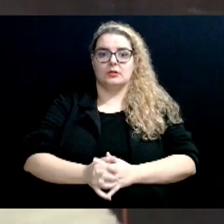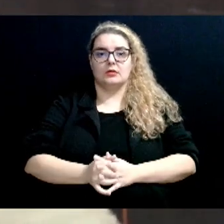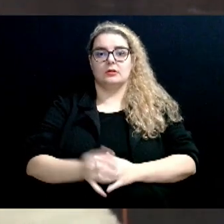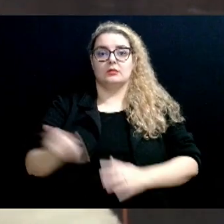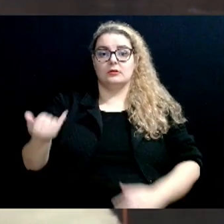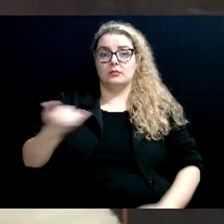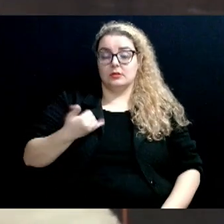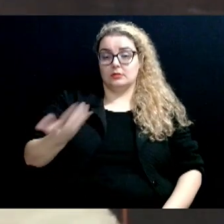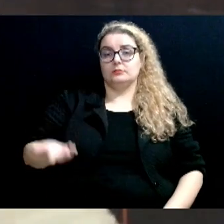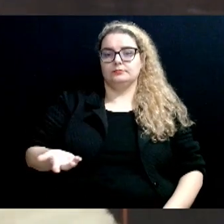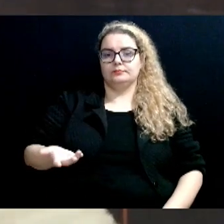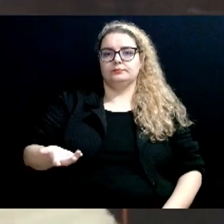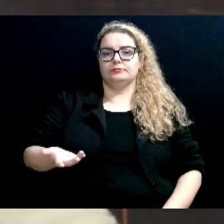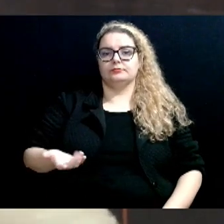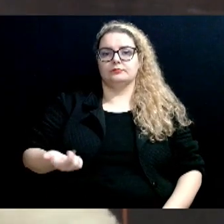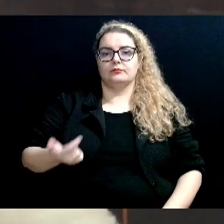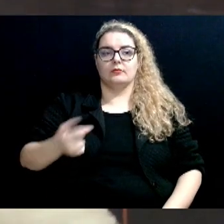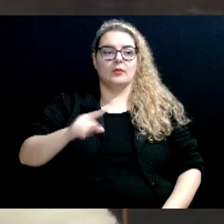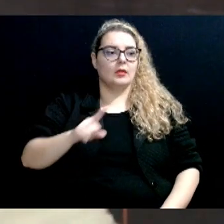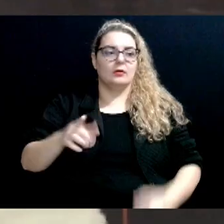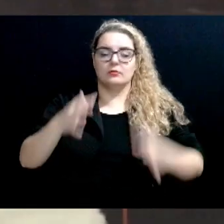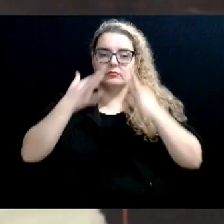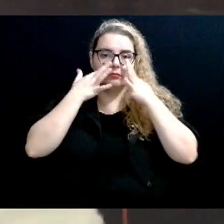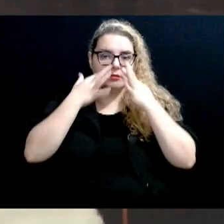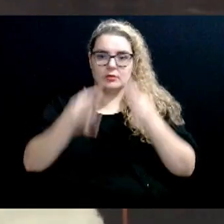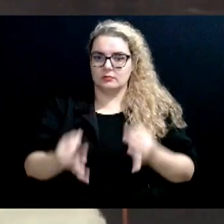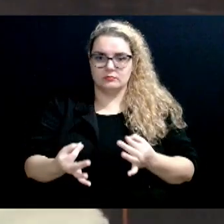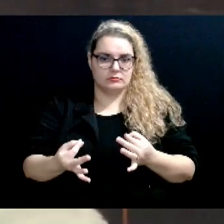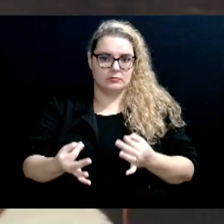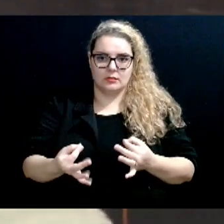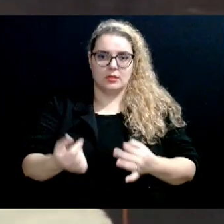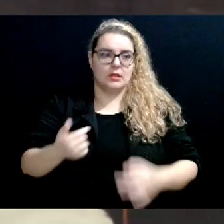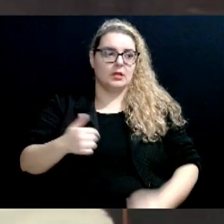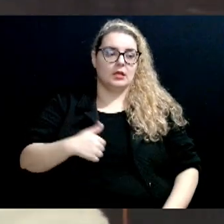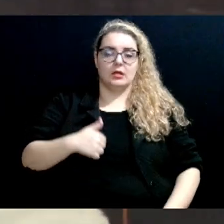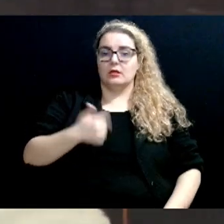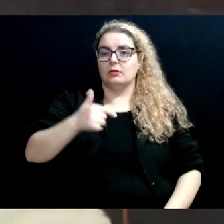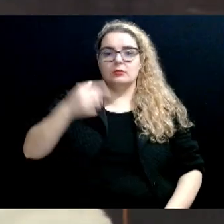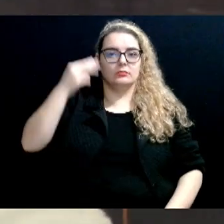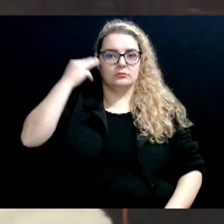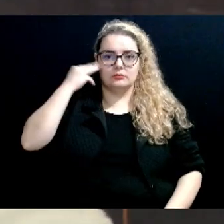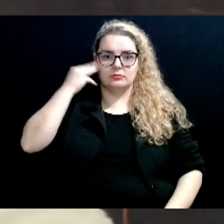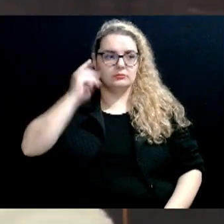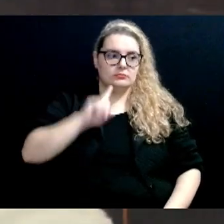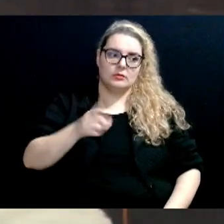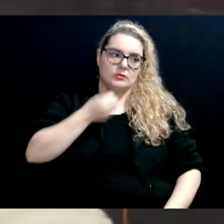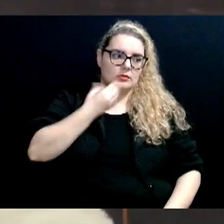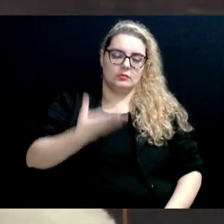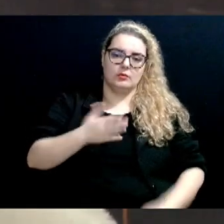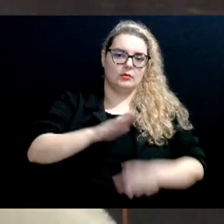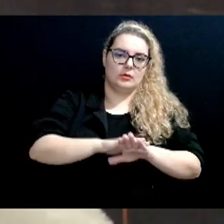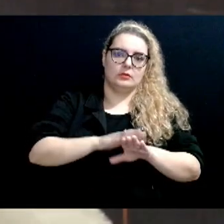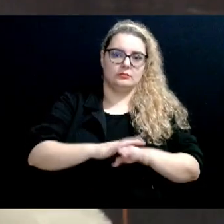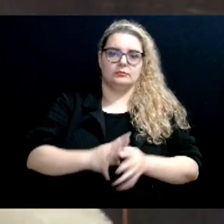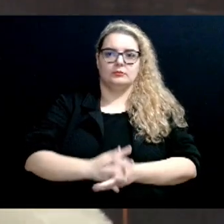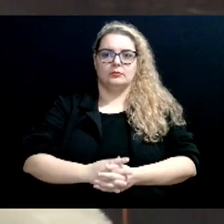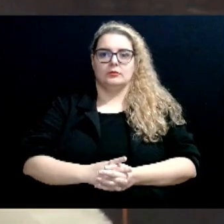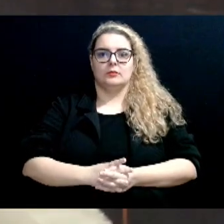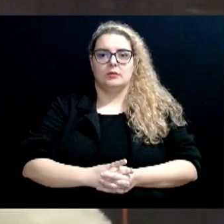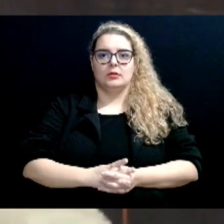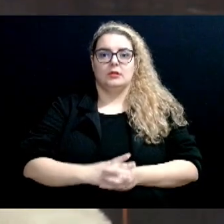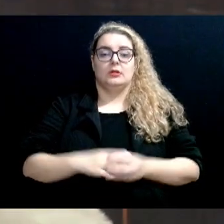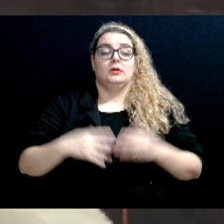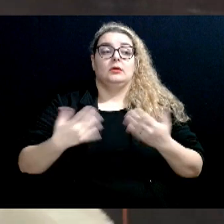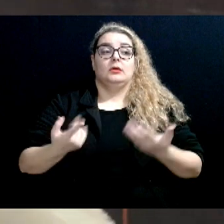estou desatento, né? Ou eu estou a minha memória não está funcionando. E aí você vai ver que,